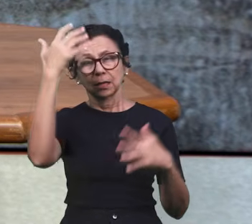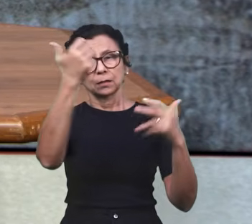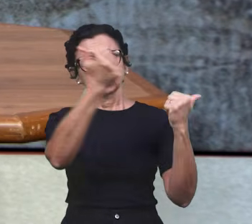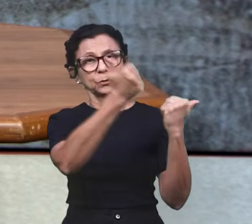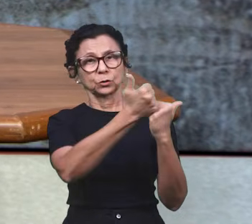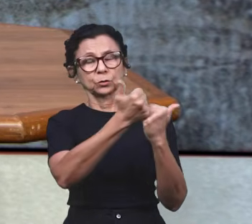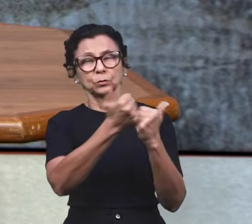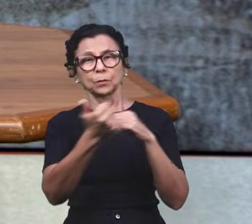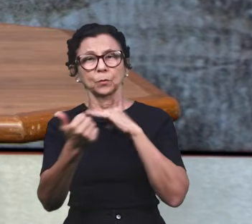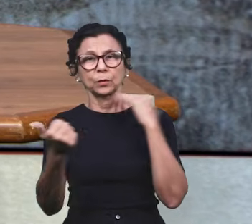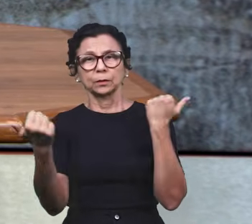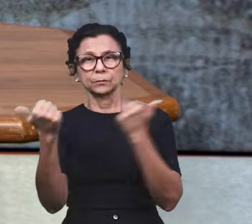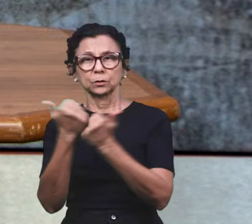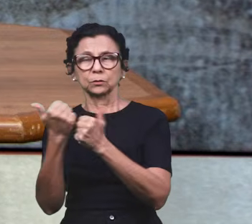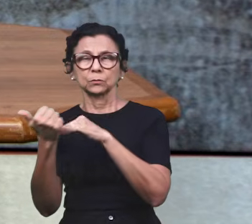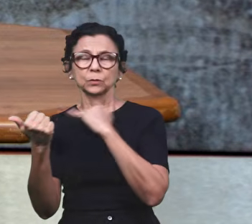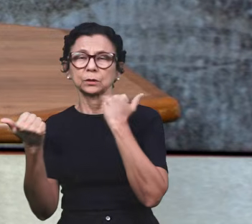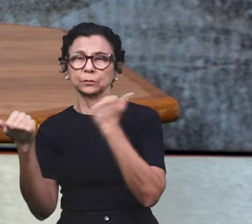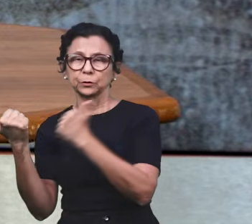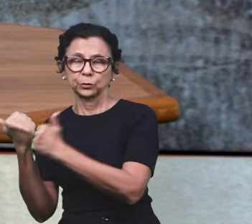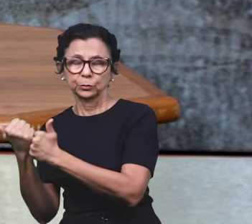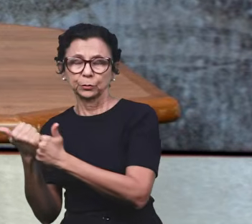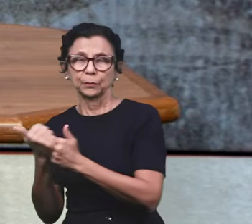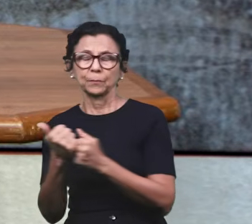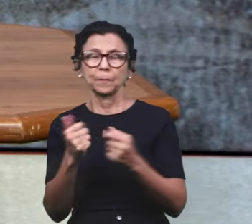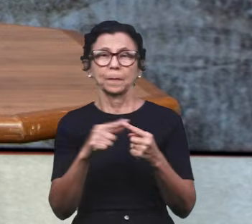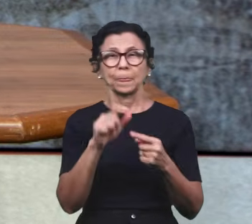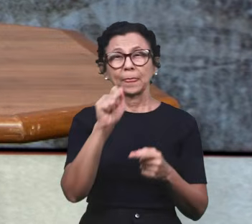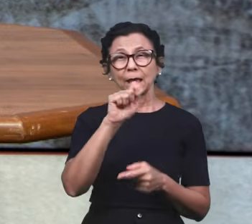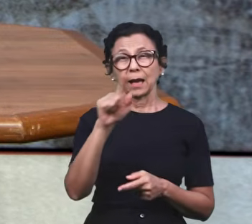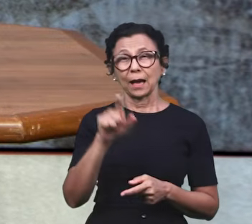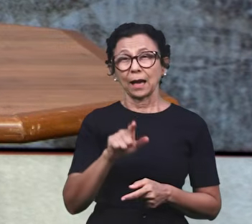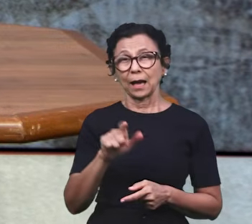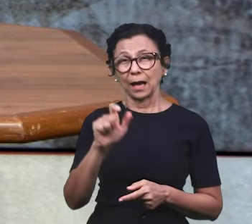aqui, Asa reinou por um período